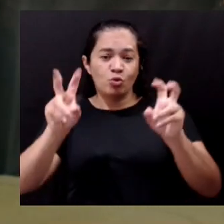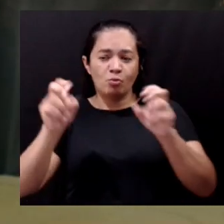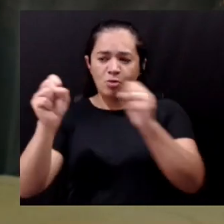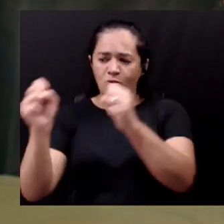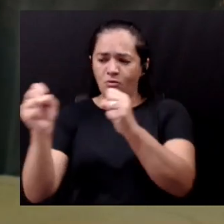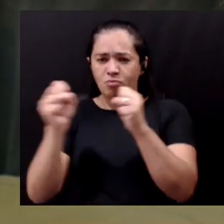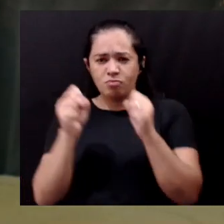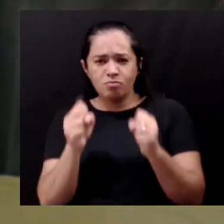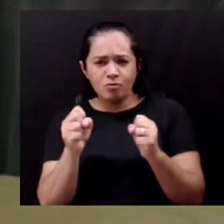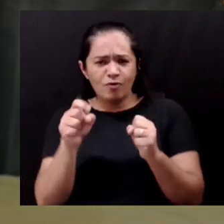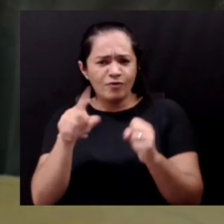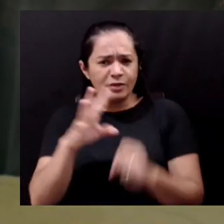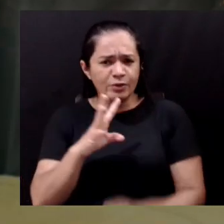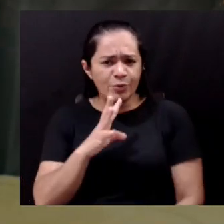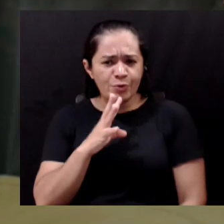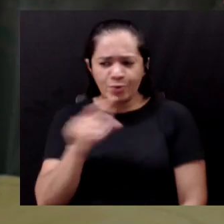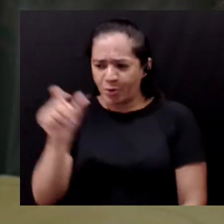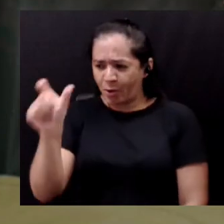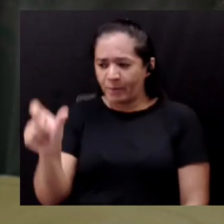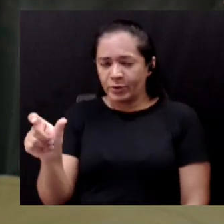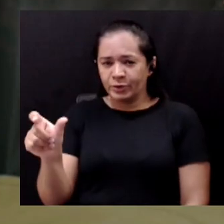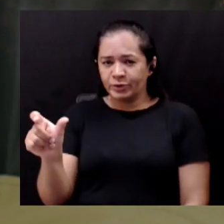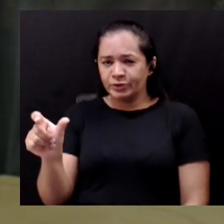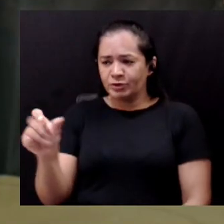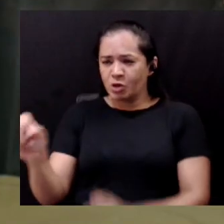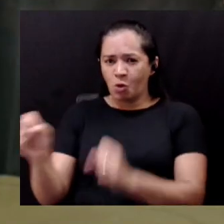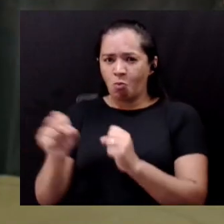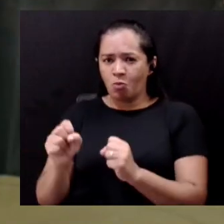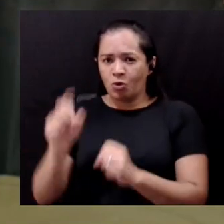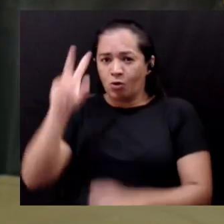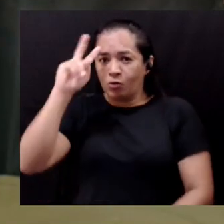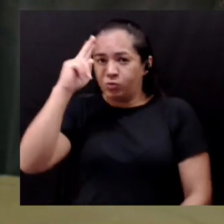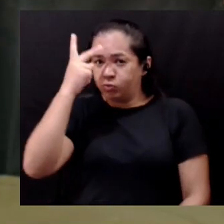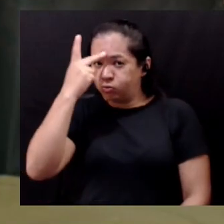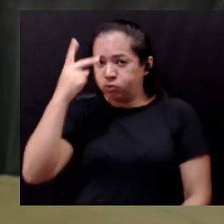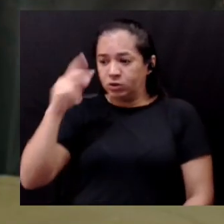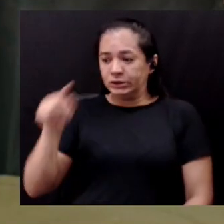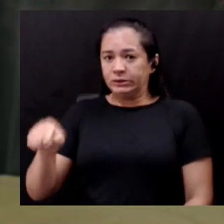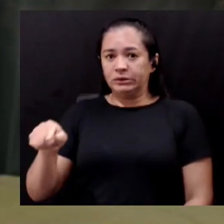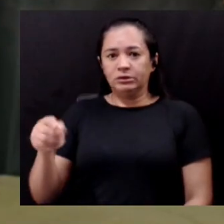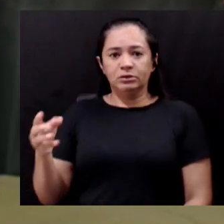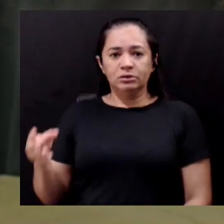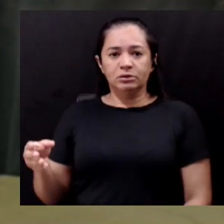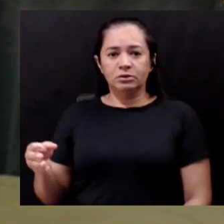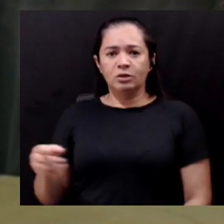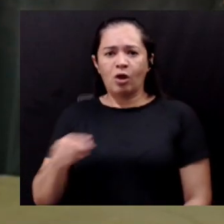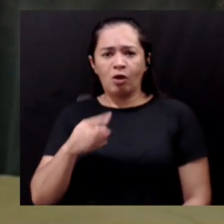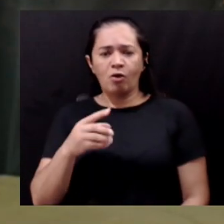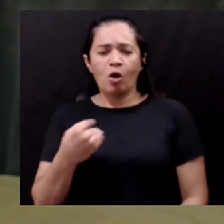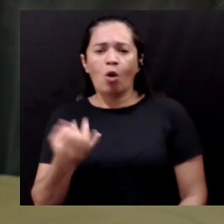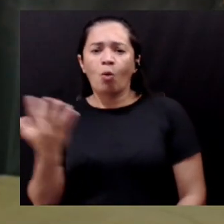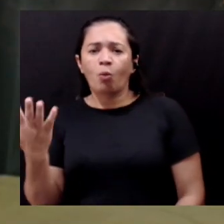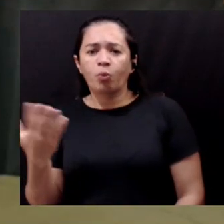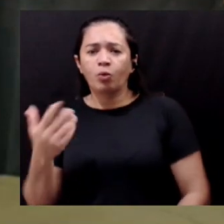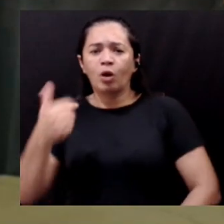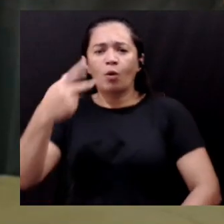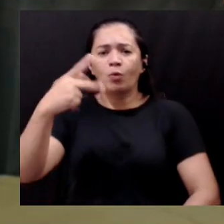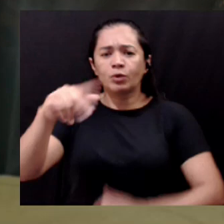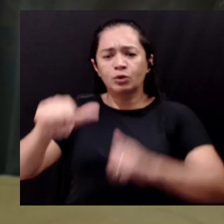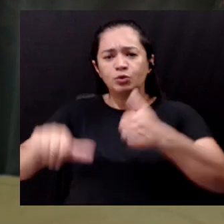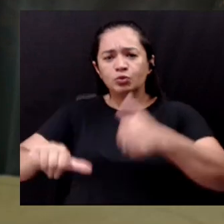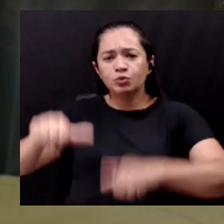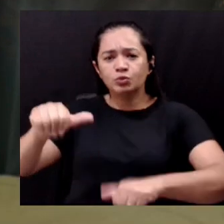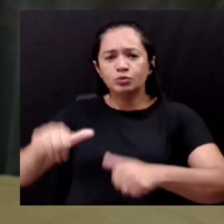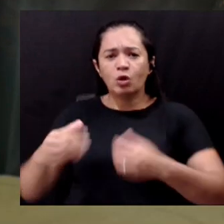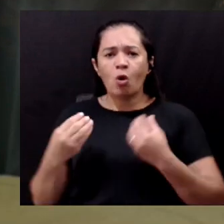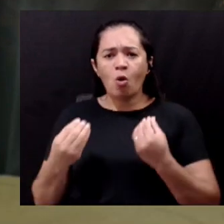que subiu para a cabeça, o poder, como a gente fala assim no cotidiano, né, você qual é a sua avaliação? Como é que você vê o poder? Como é que você vê o